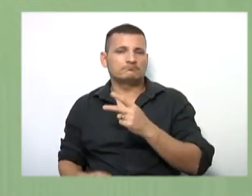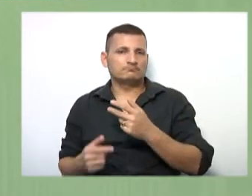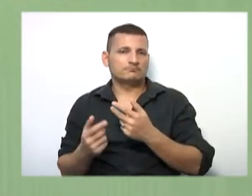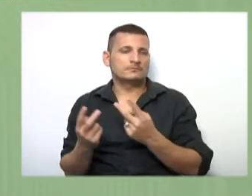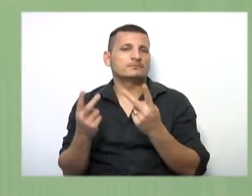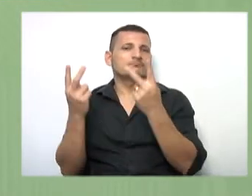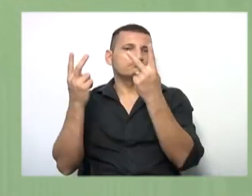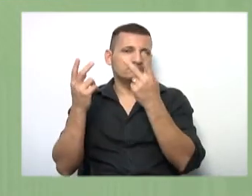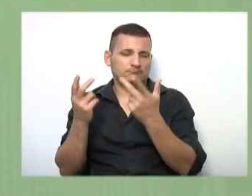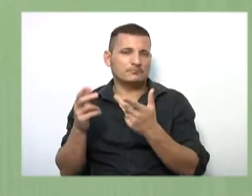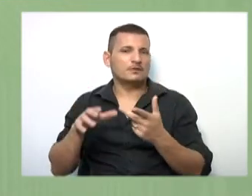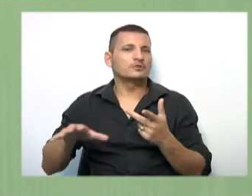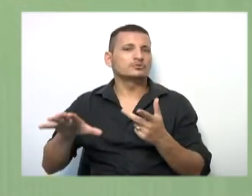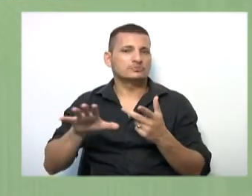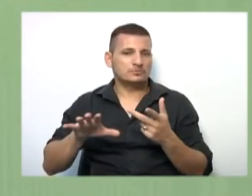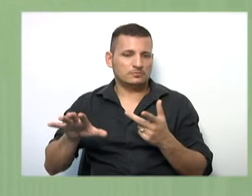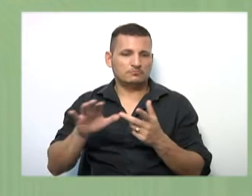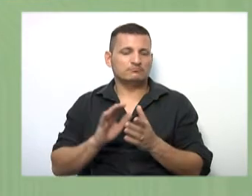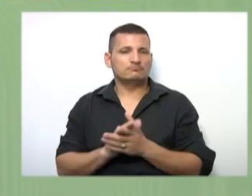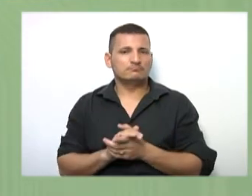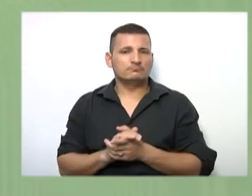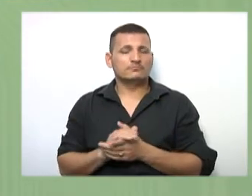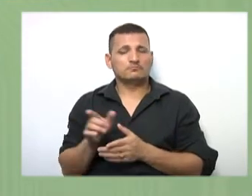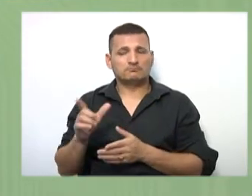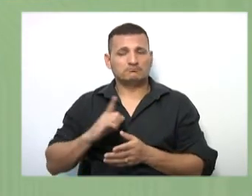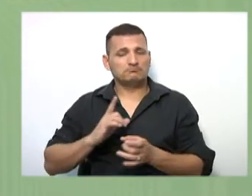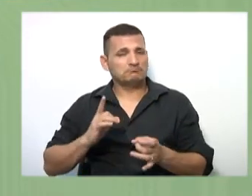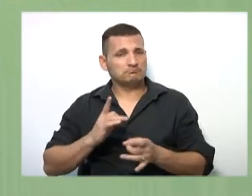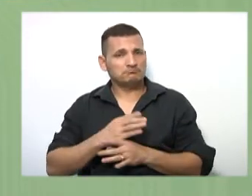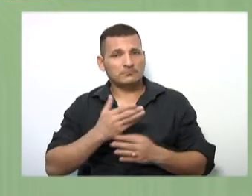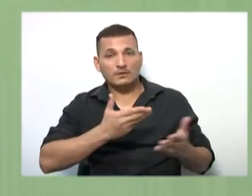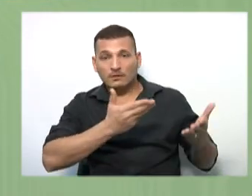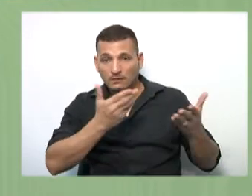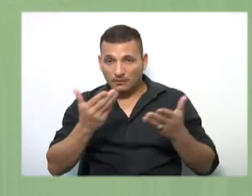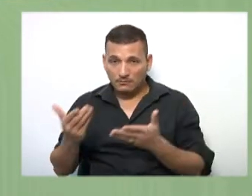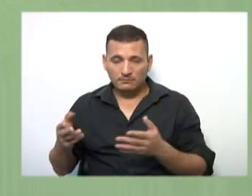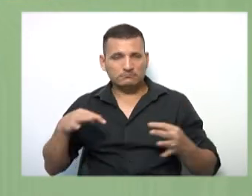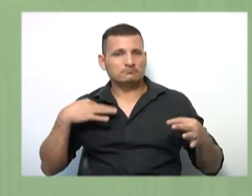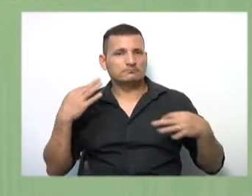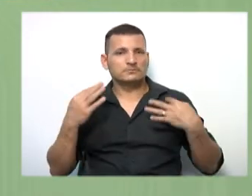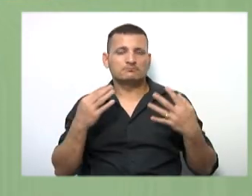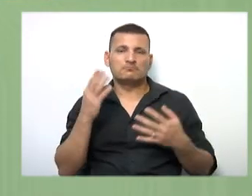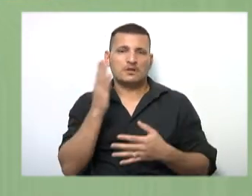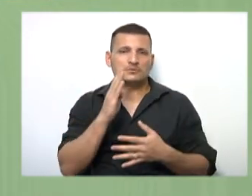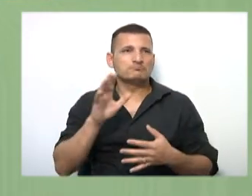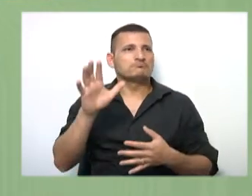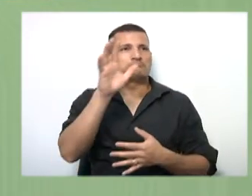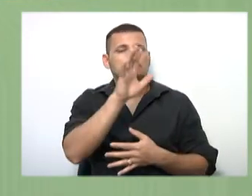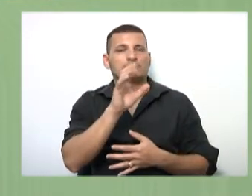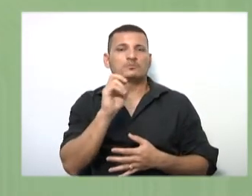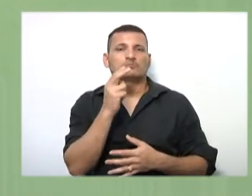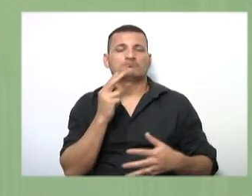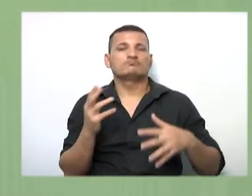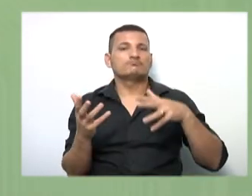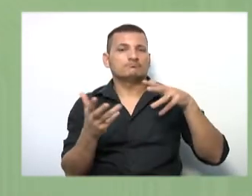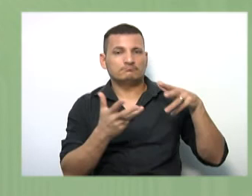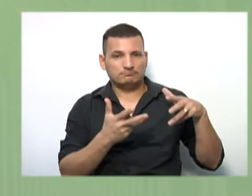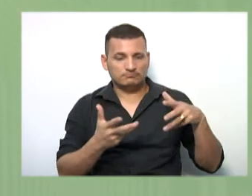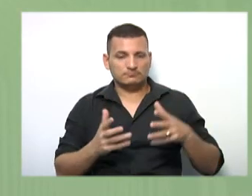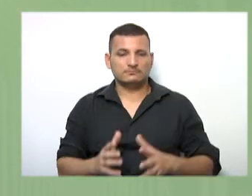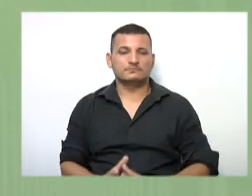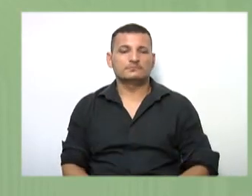devidamente preparados para receber o turista de todas as partes do Brasil e do mundo.